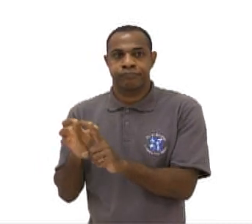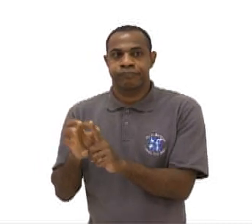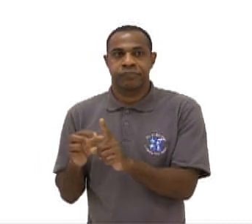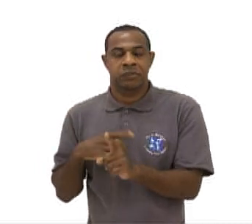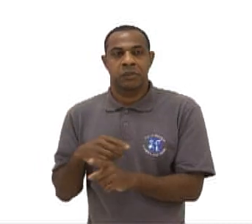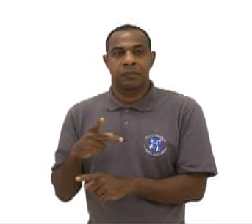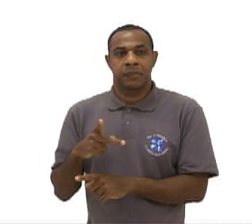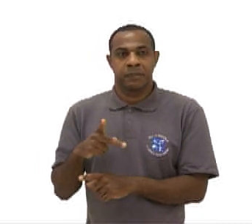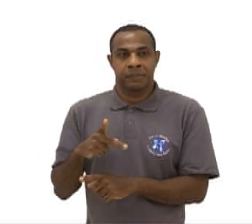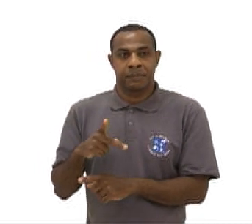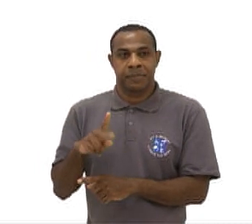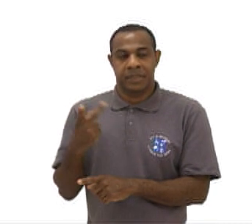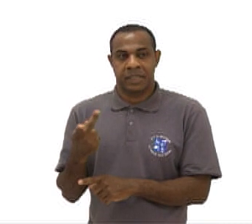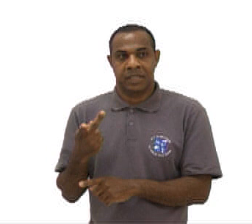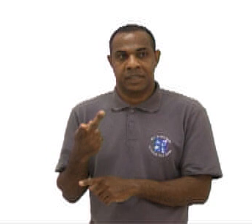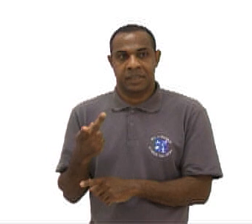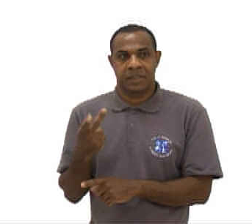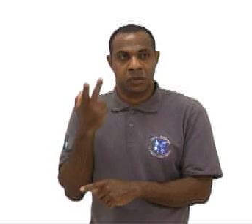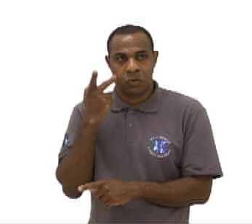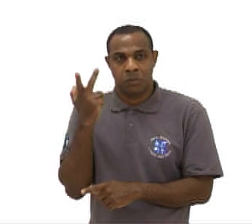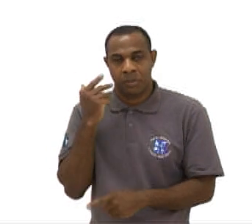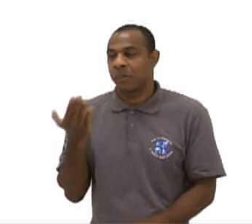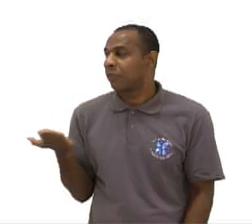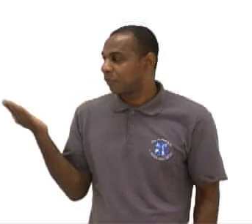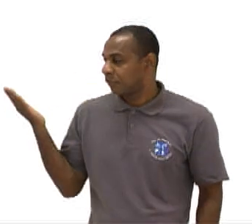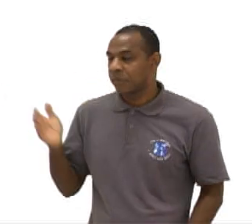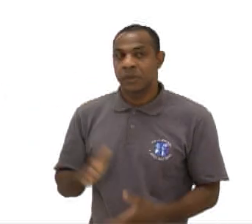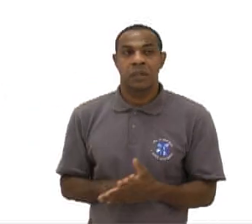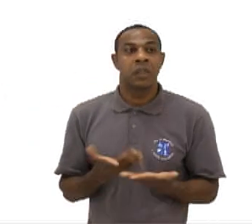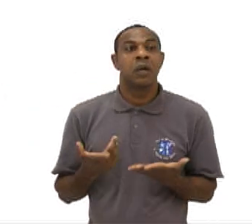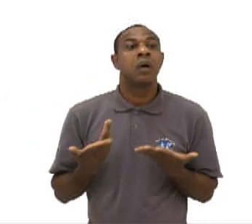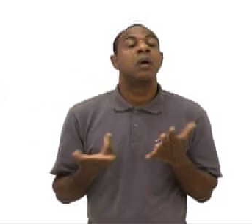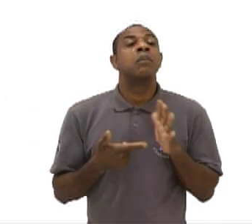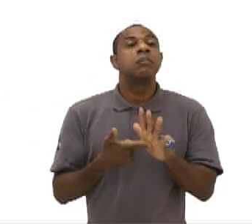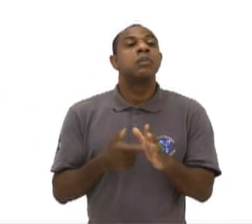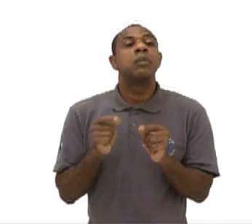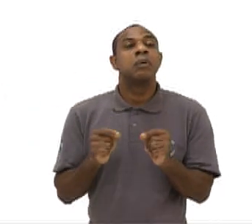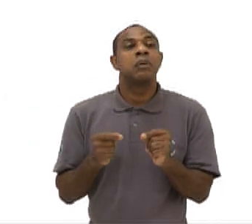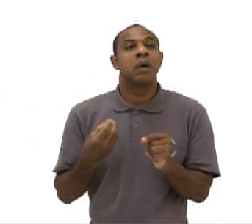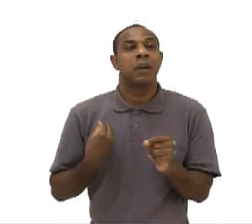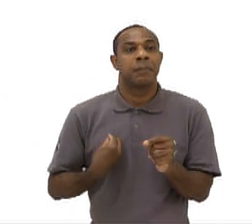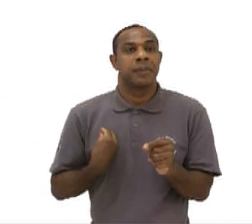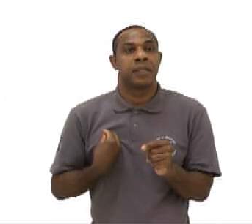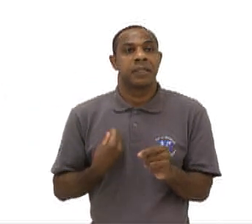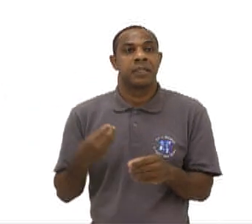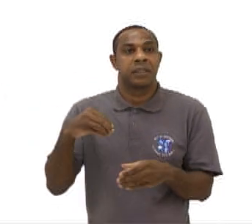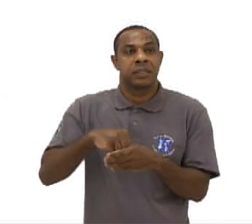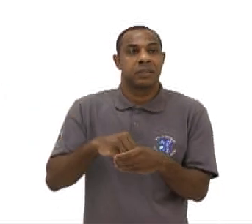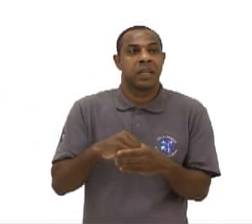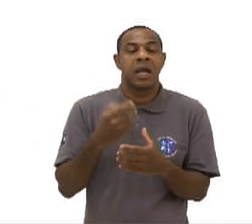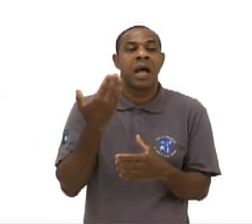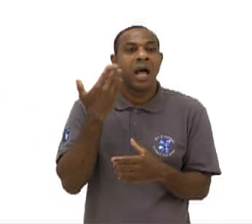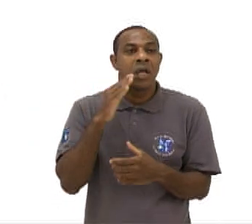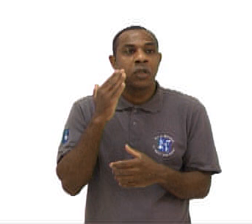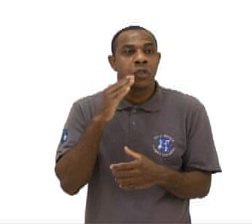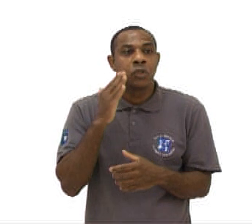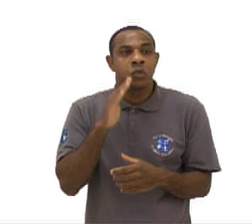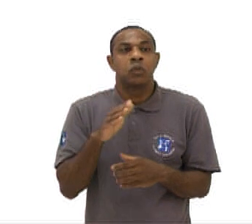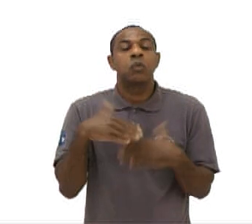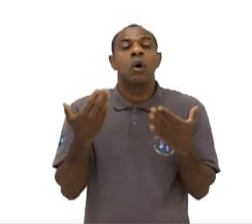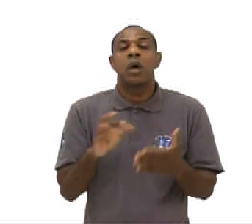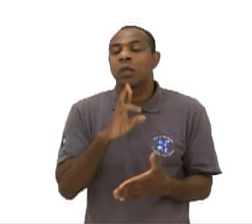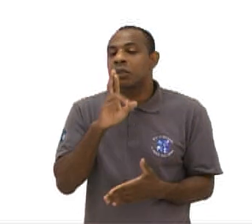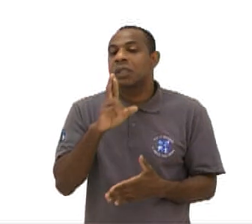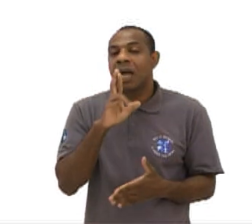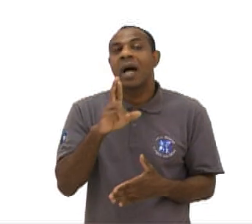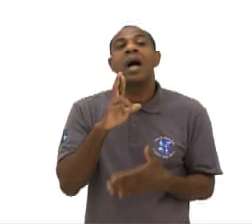pH neutro. Tá? E eu estou perguntando, considere que o amido em presença de Lugol torna-se o azul-violeta. Que resultados serão